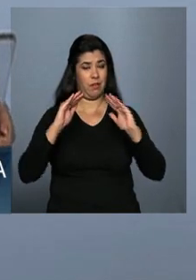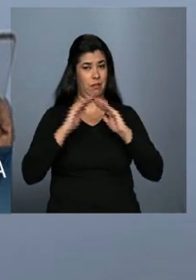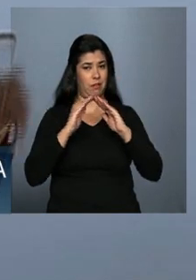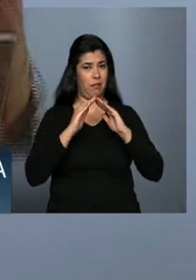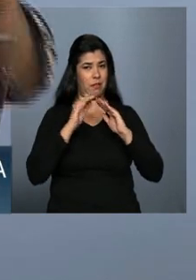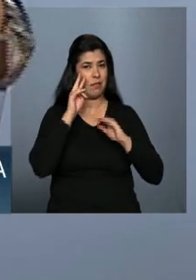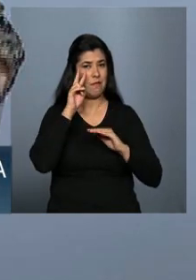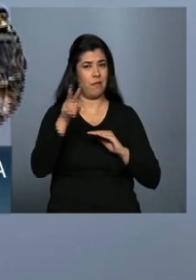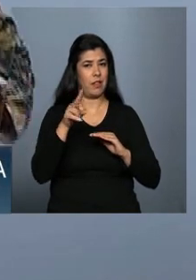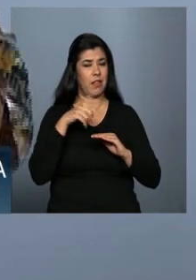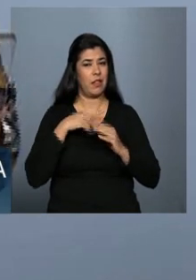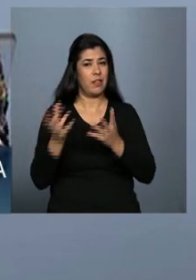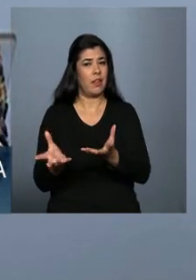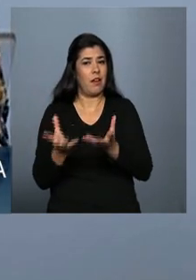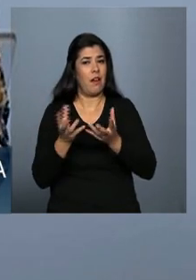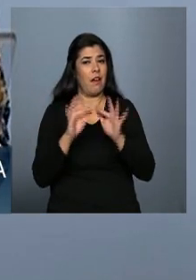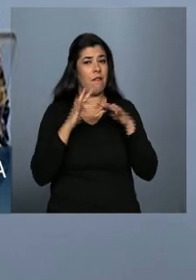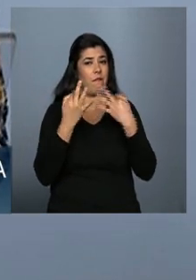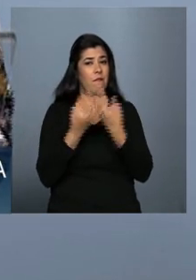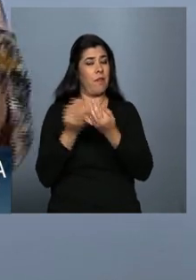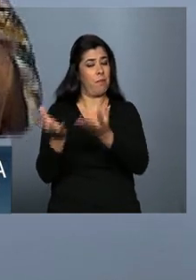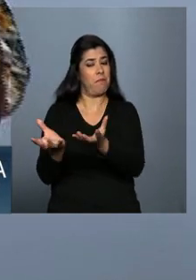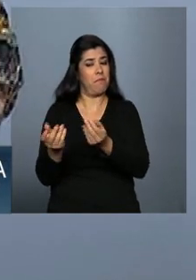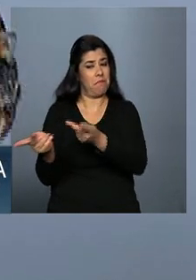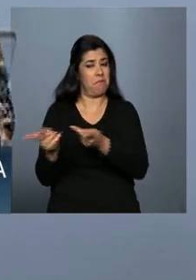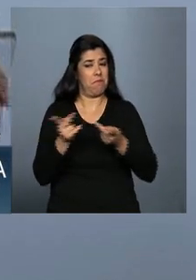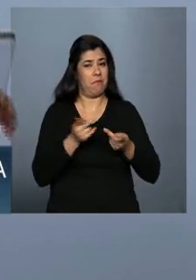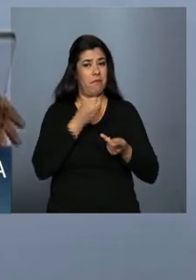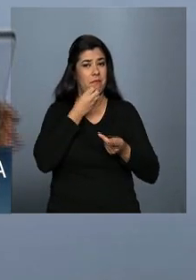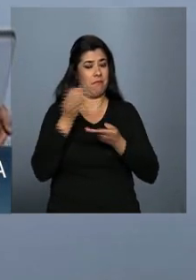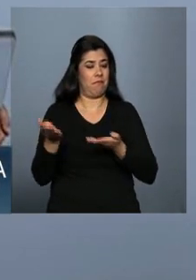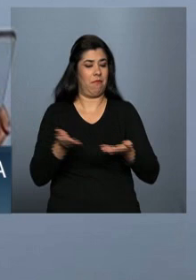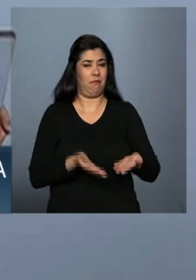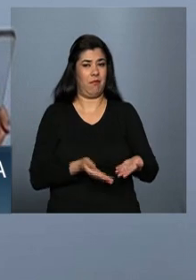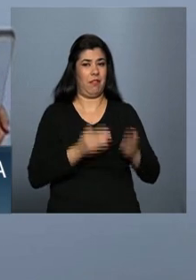eu fui recebida por uma família que tinha